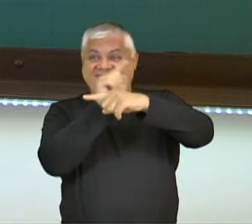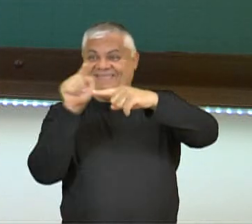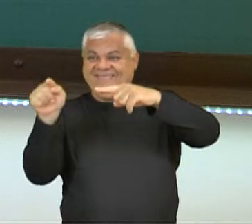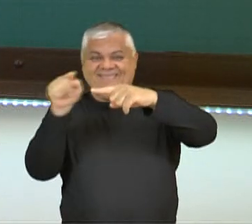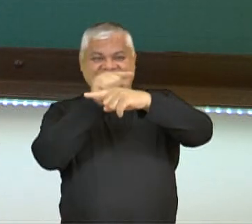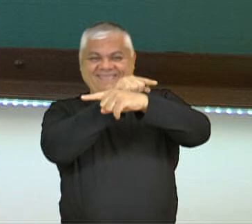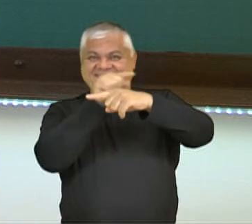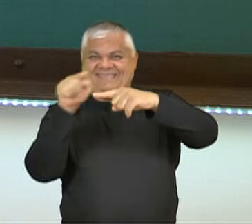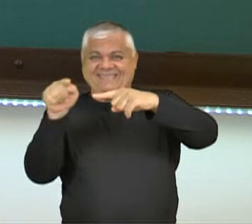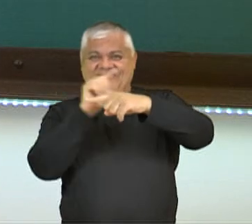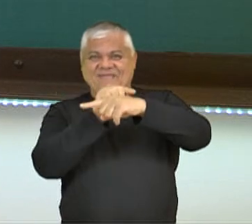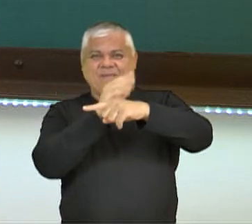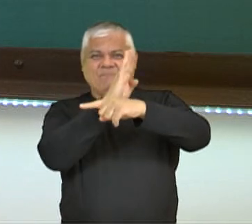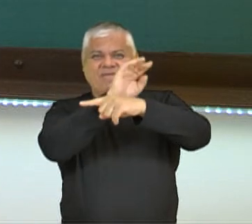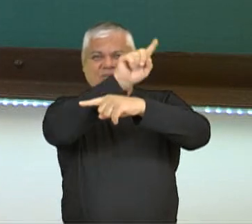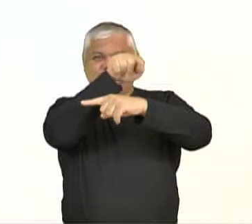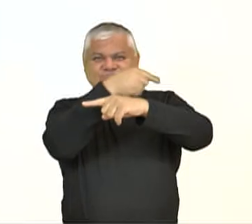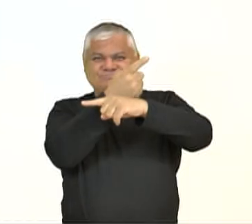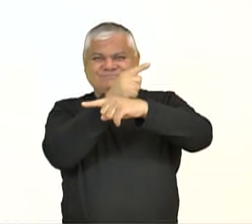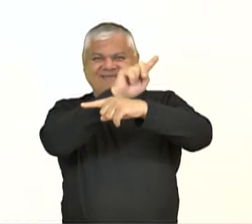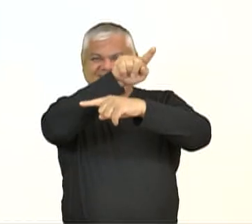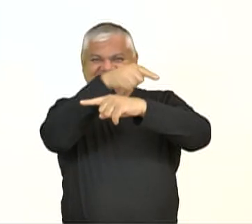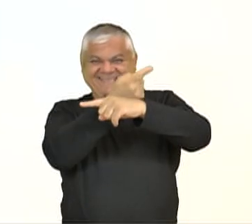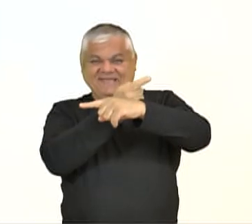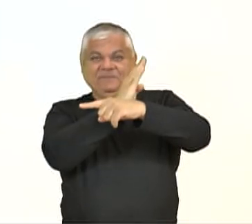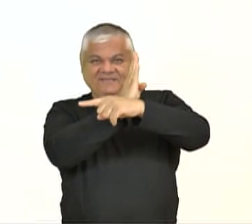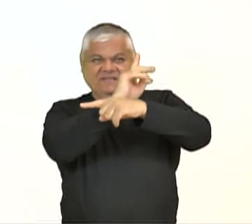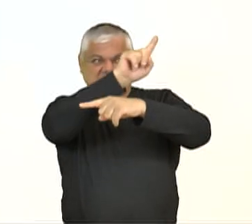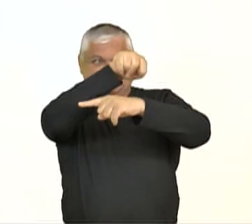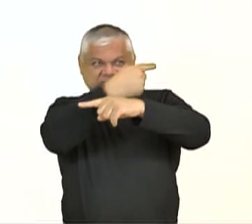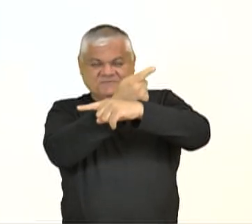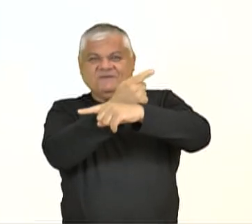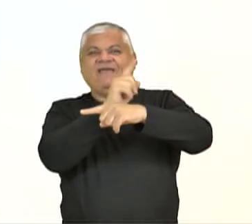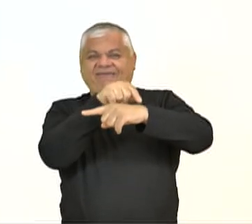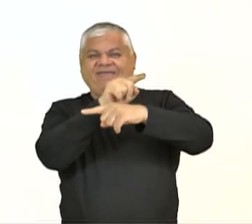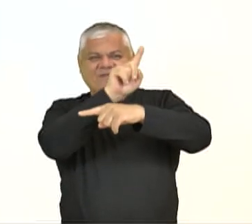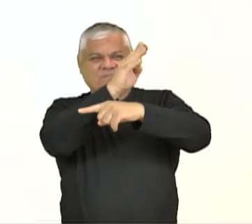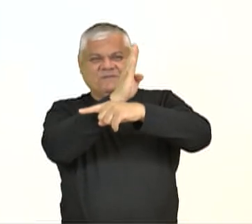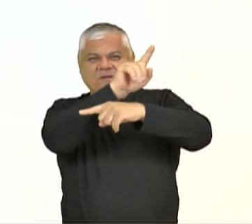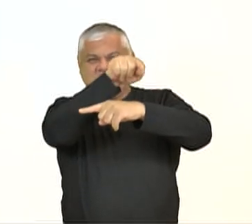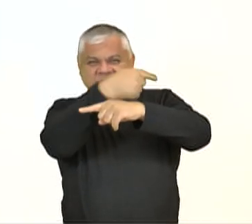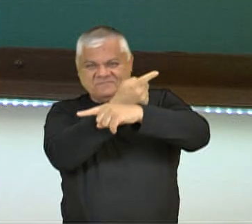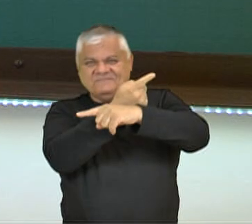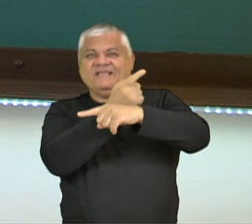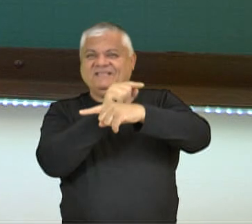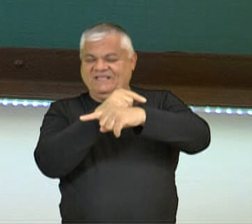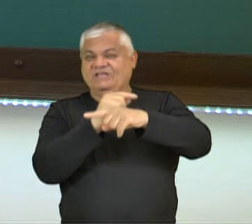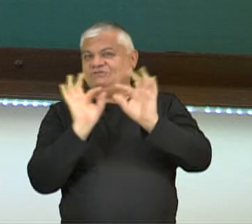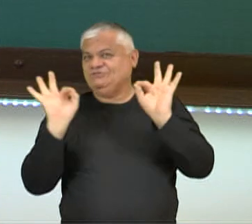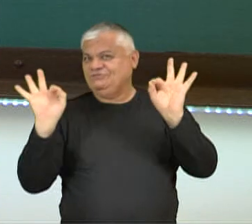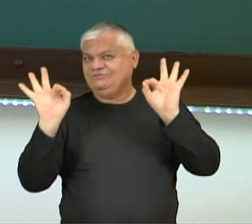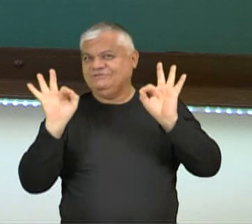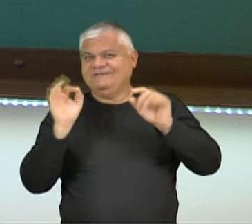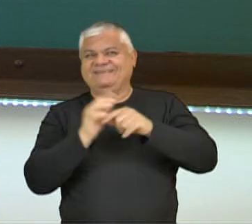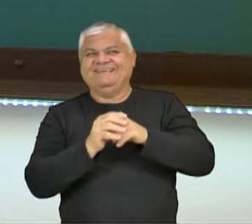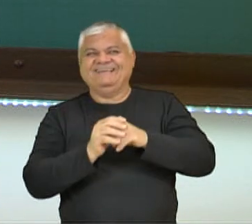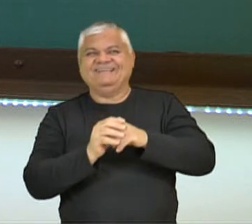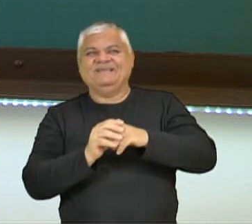é charmoso mesmo, ele tem esse rabinho maior aqui, tá bom? Todo redondinho. É todo chique essas letras gregas,